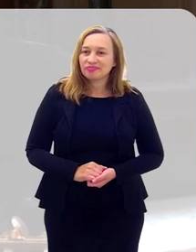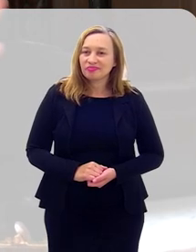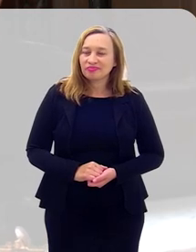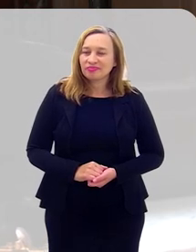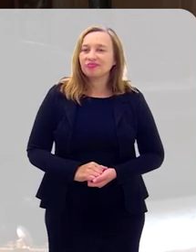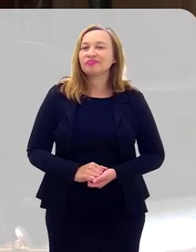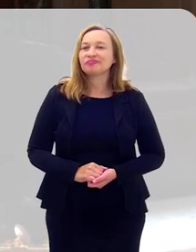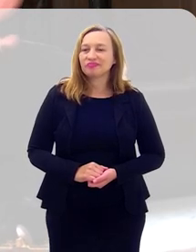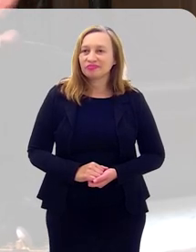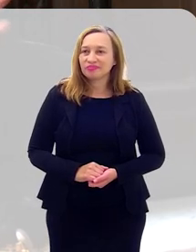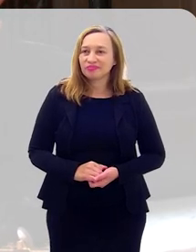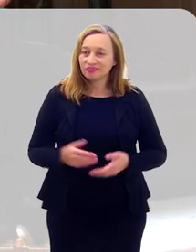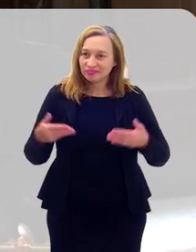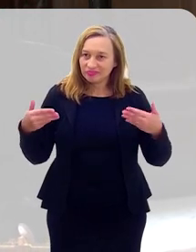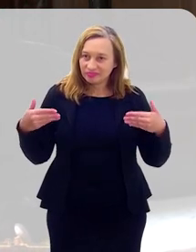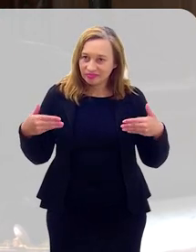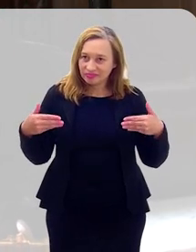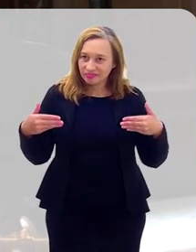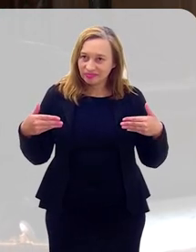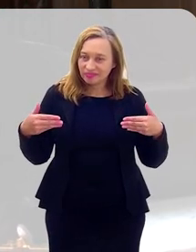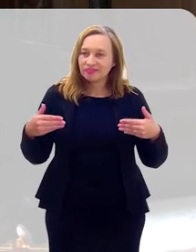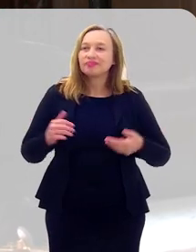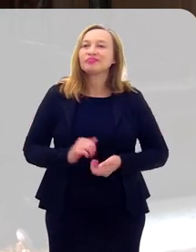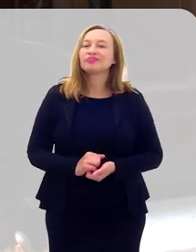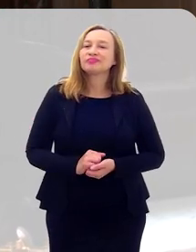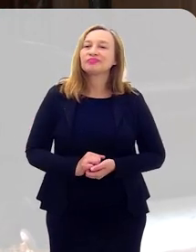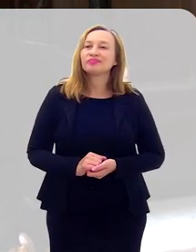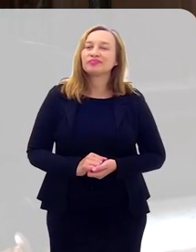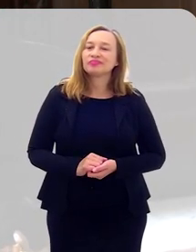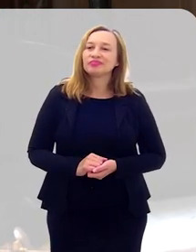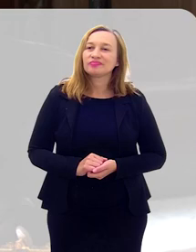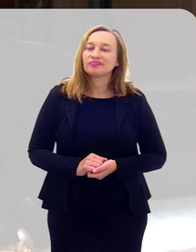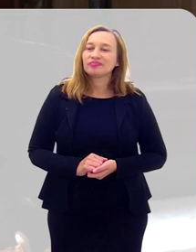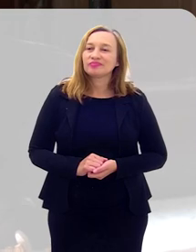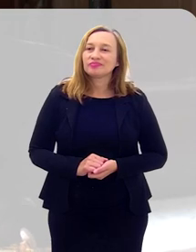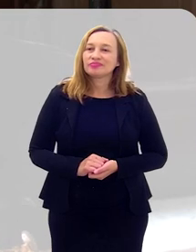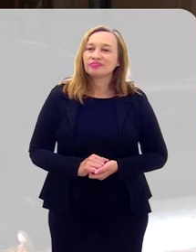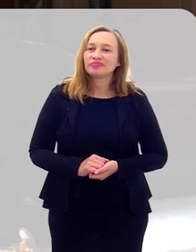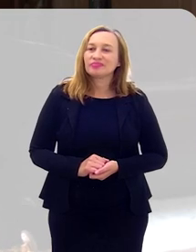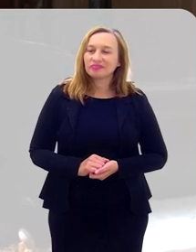jwilliamdias. PR, arroba, PR, Jorge William,